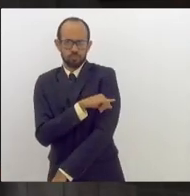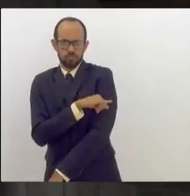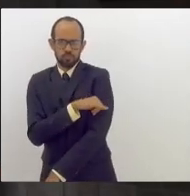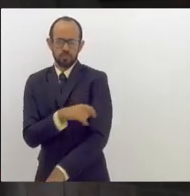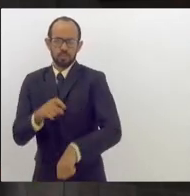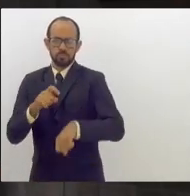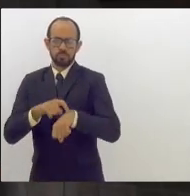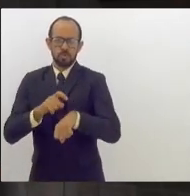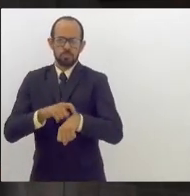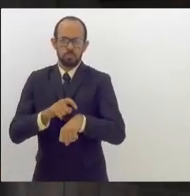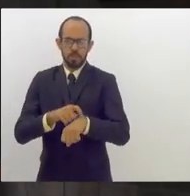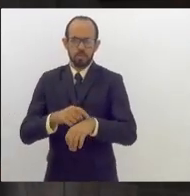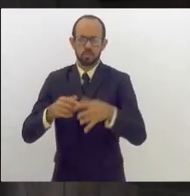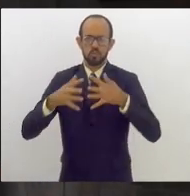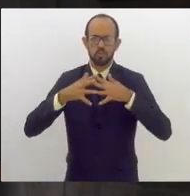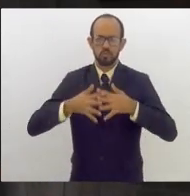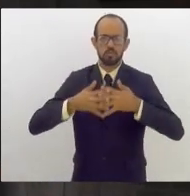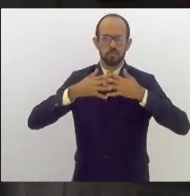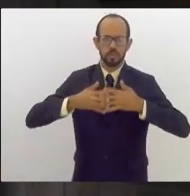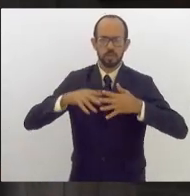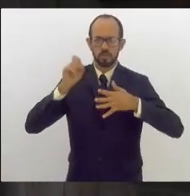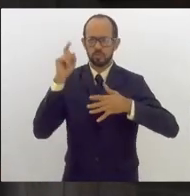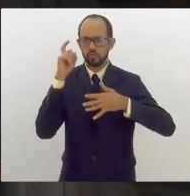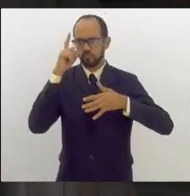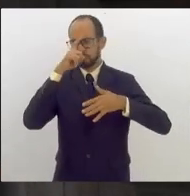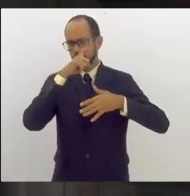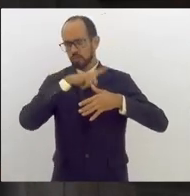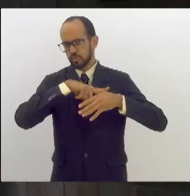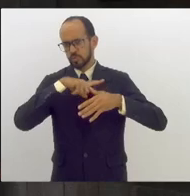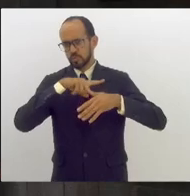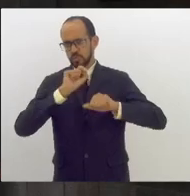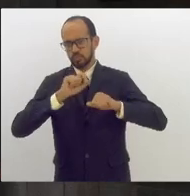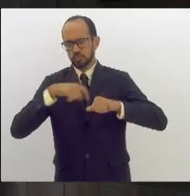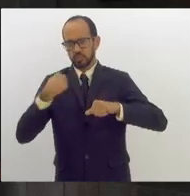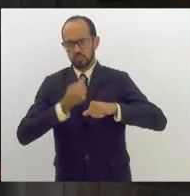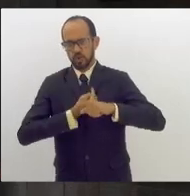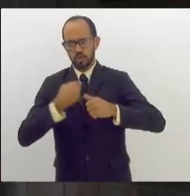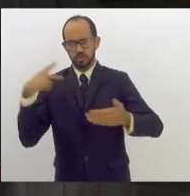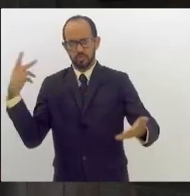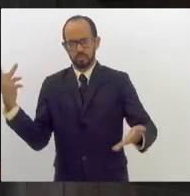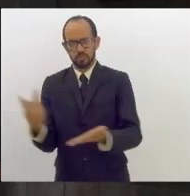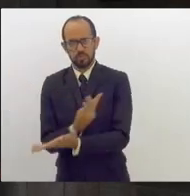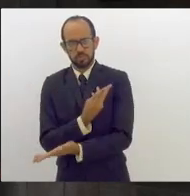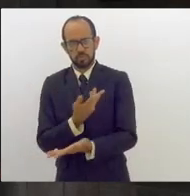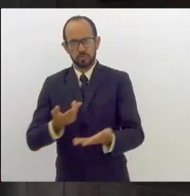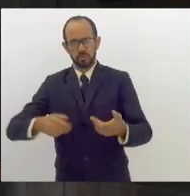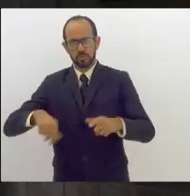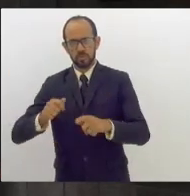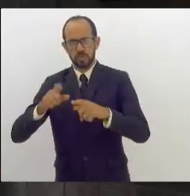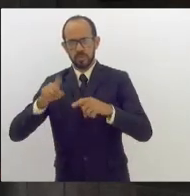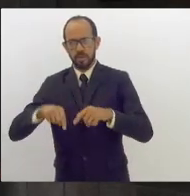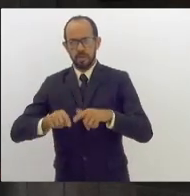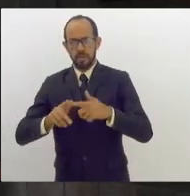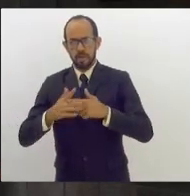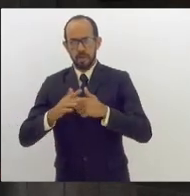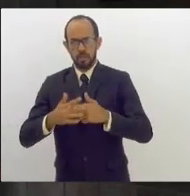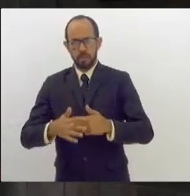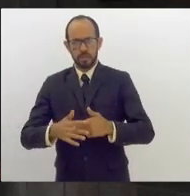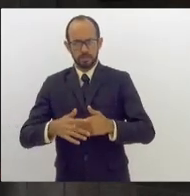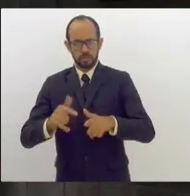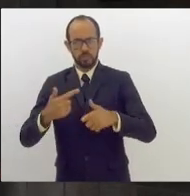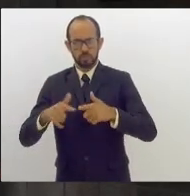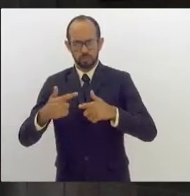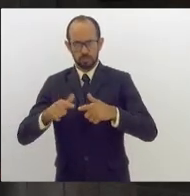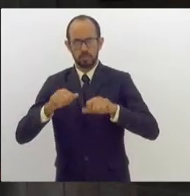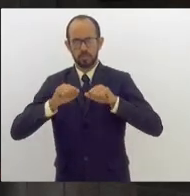nesse momento tão difícil que a gente vem atravessando da recuperação aí da maior da maior pandemia né